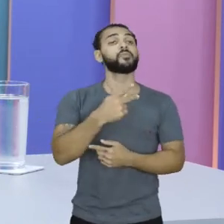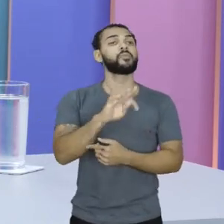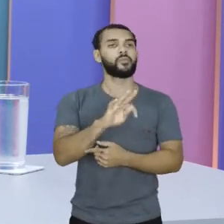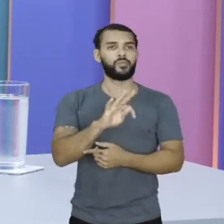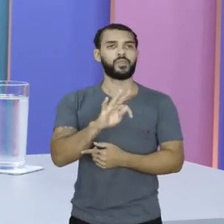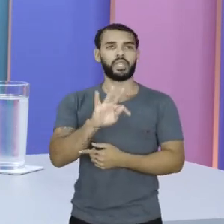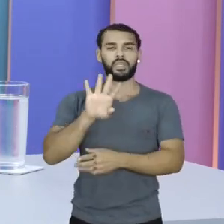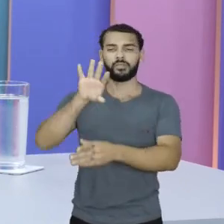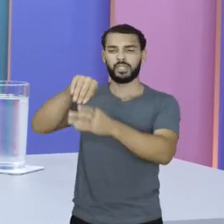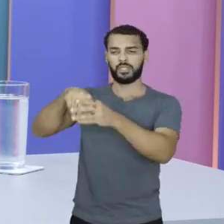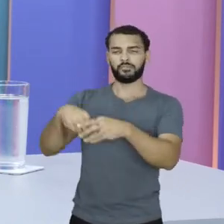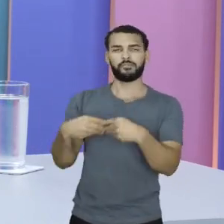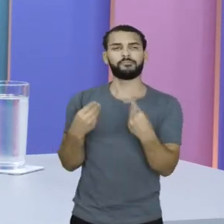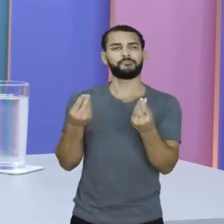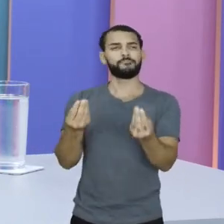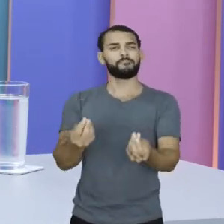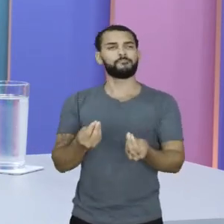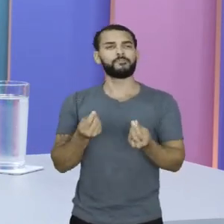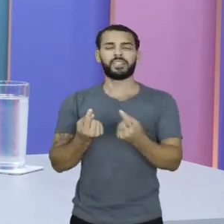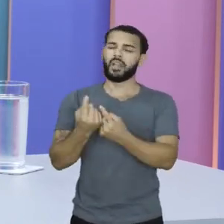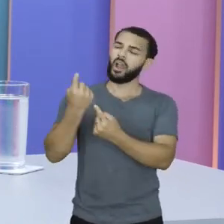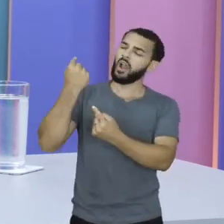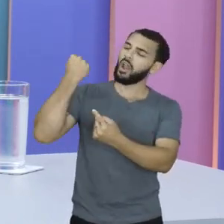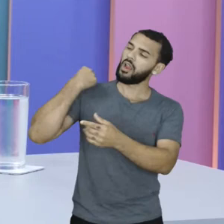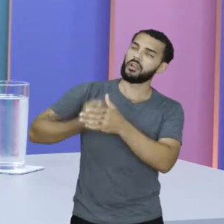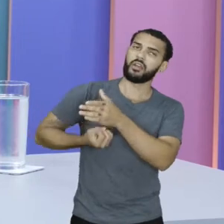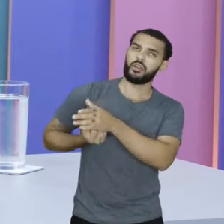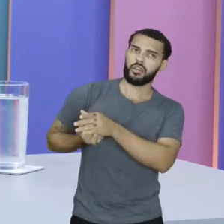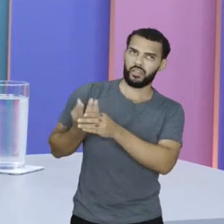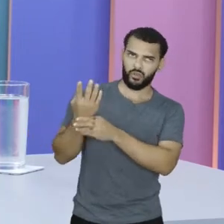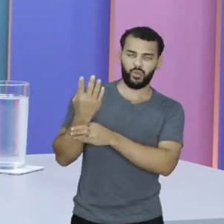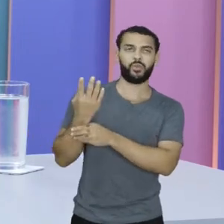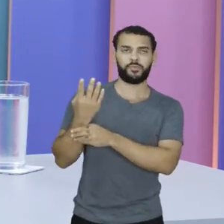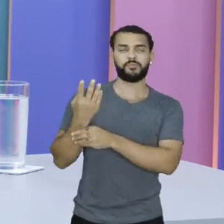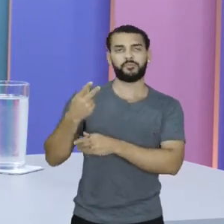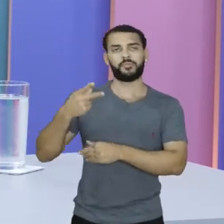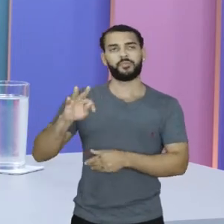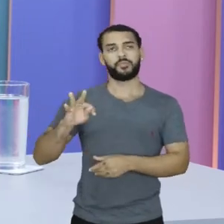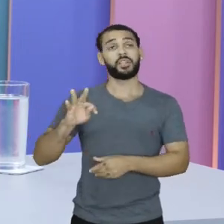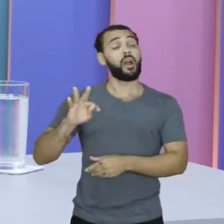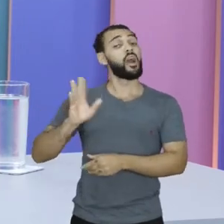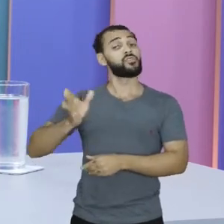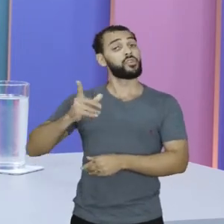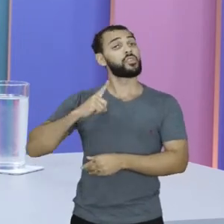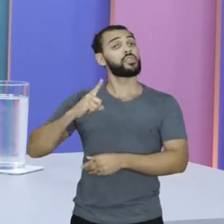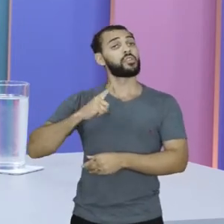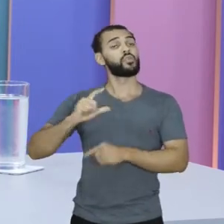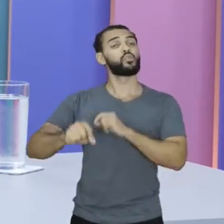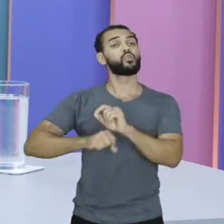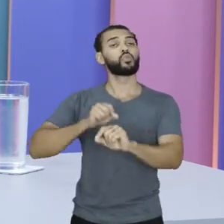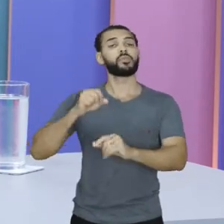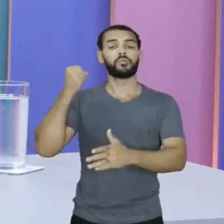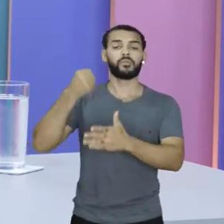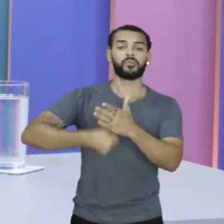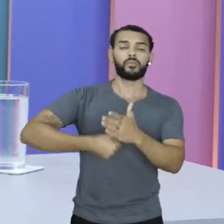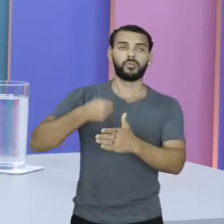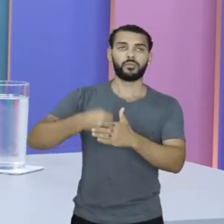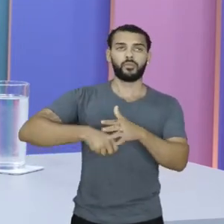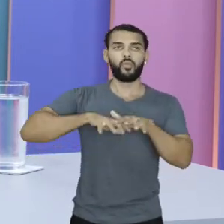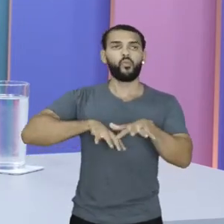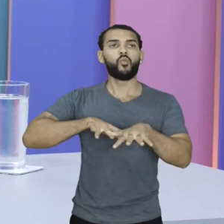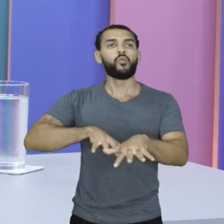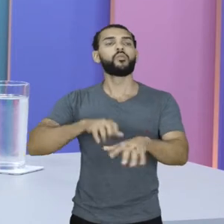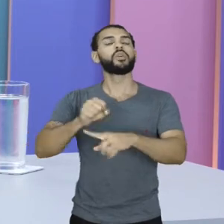própria essência, na sua origem, né, ele já traz consigo a luta do movimento social